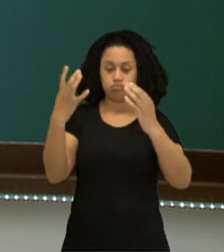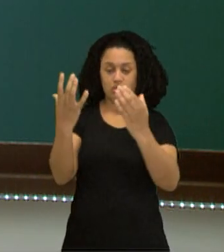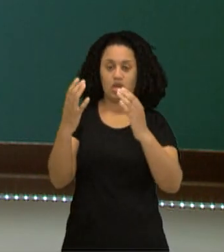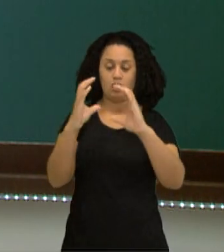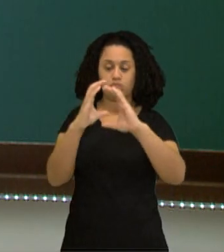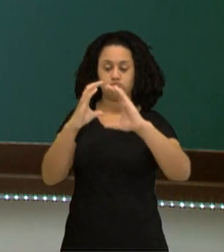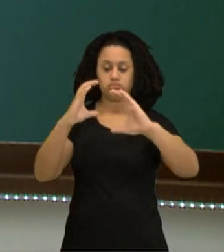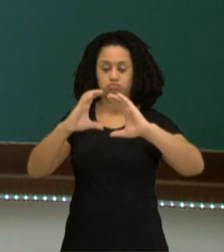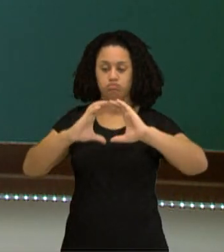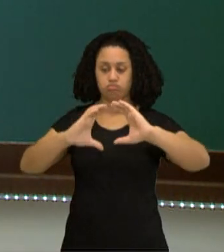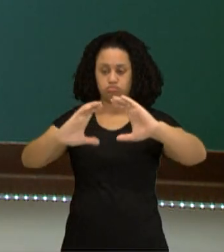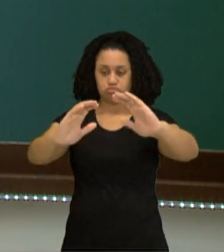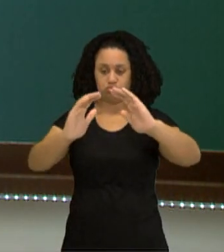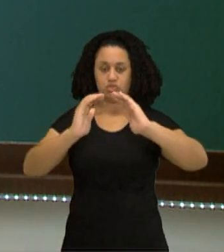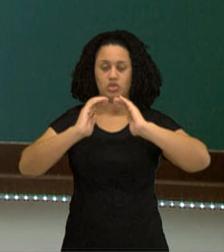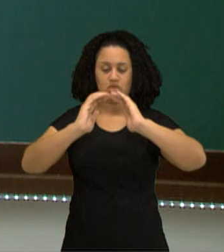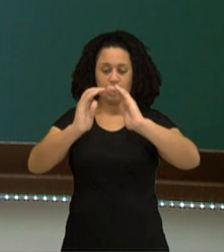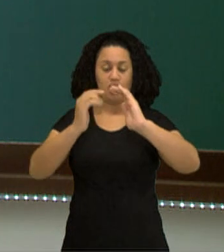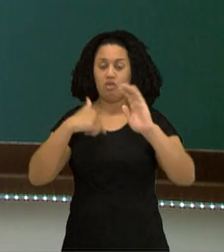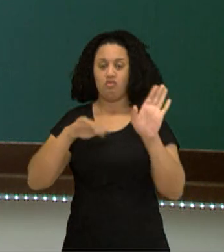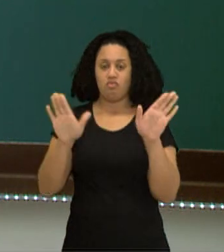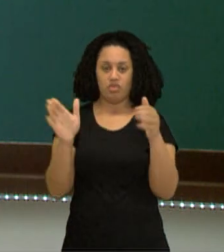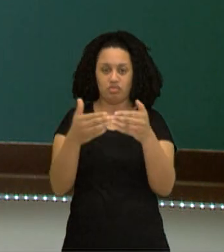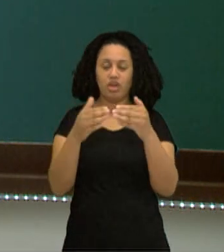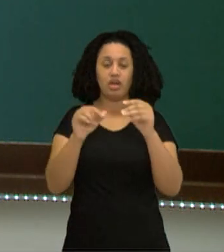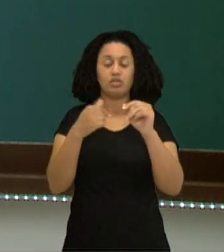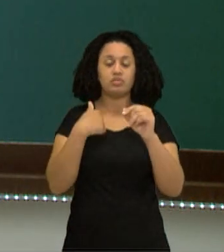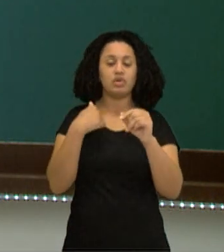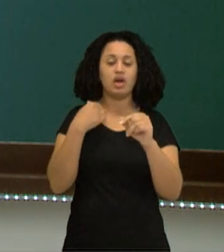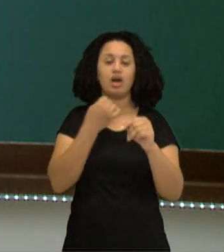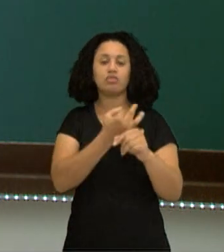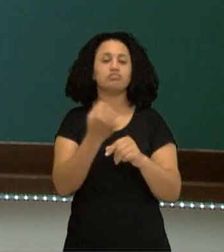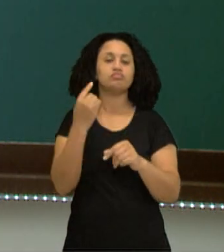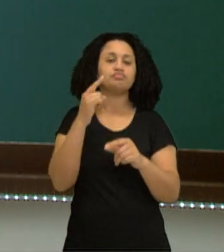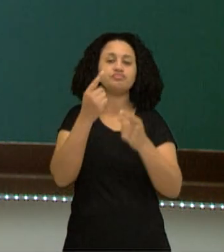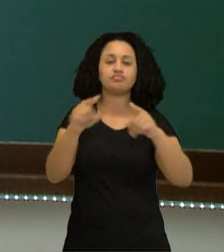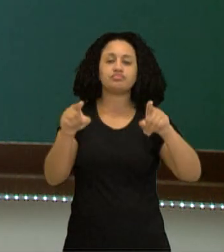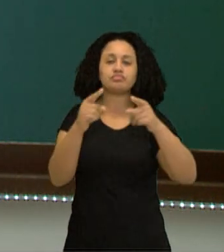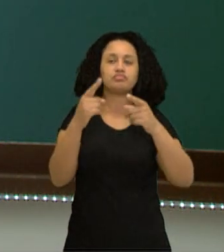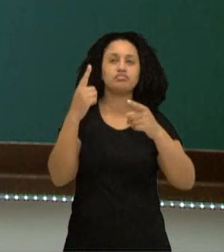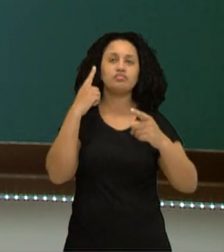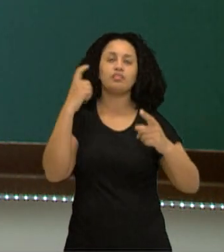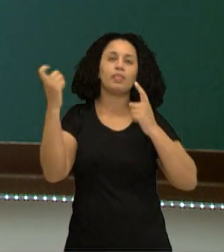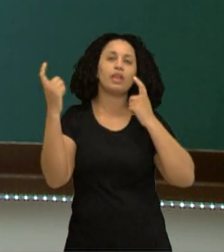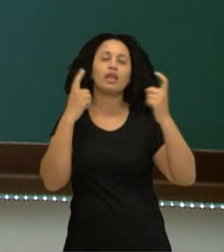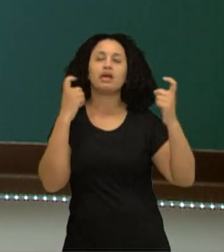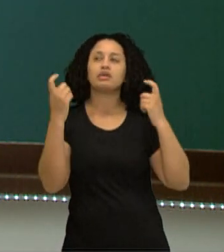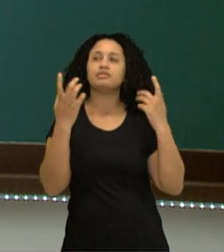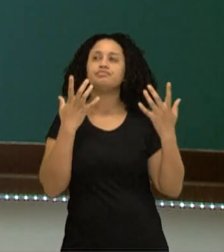deixou fechado e deixou tocando os sons de uma...